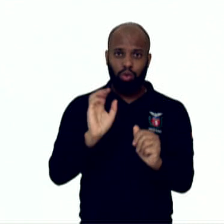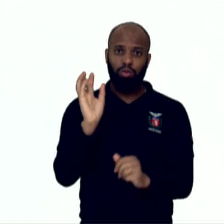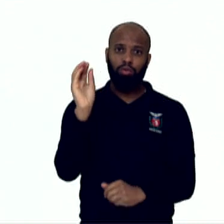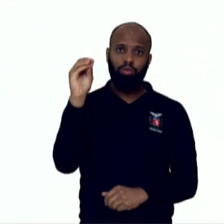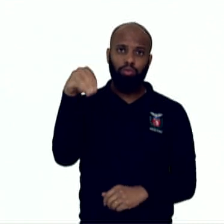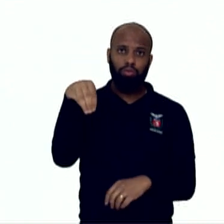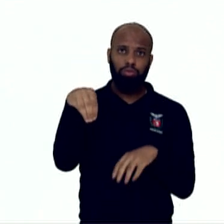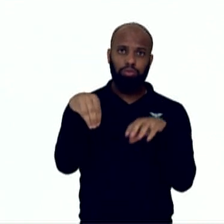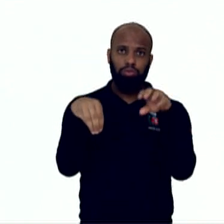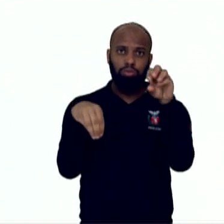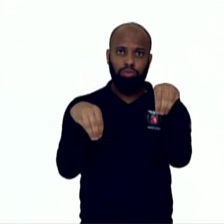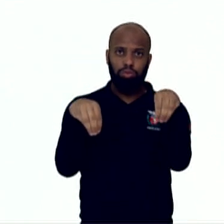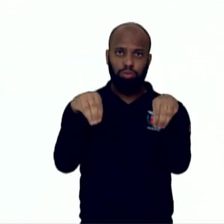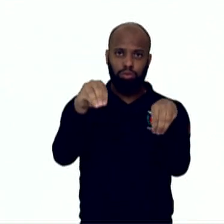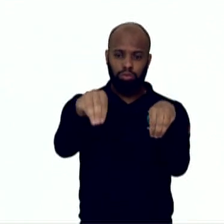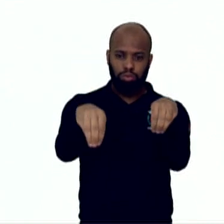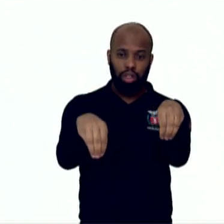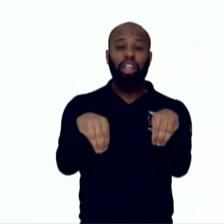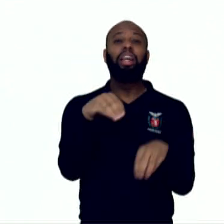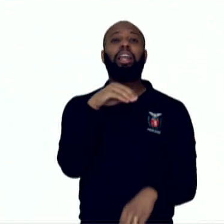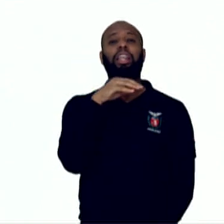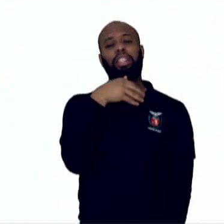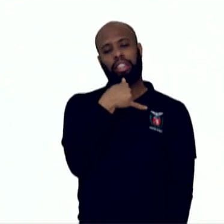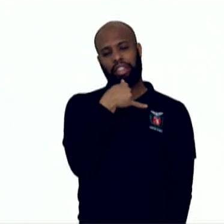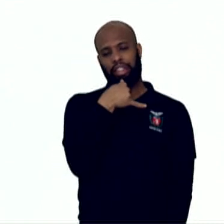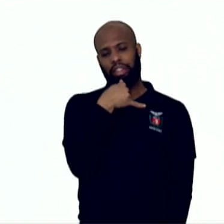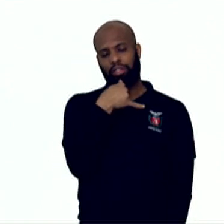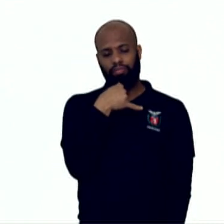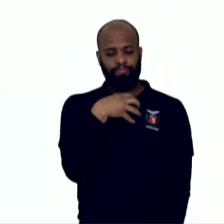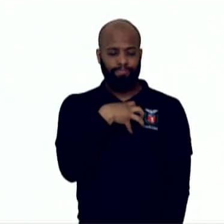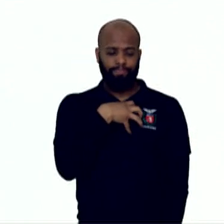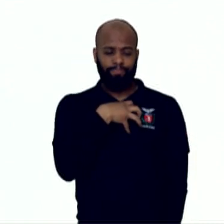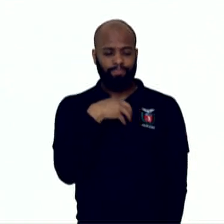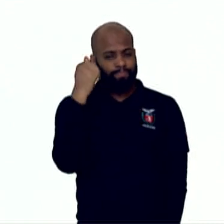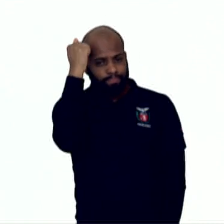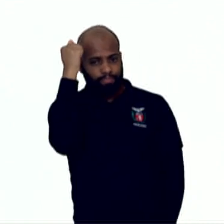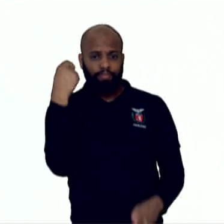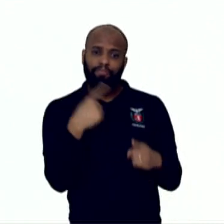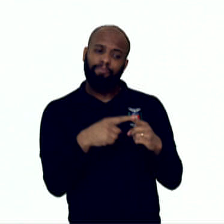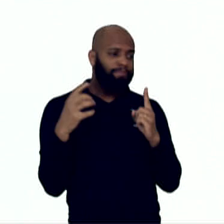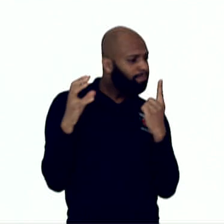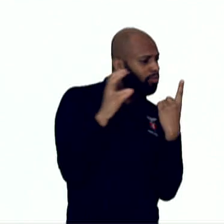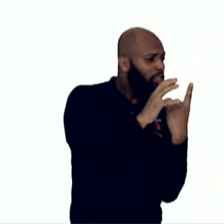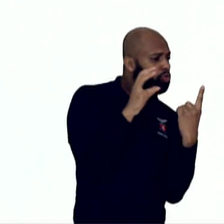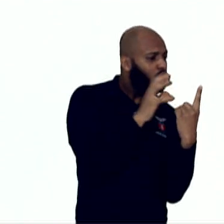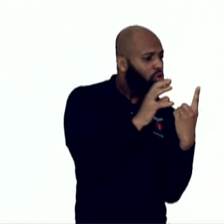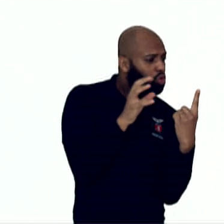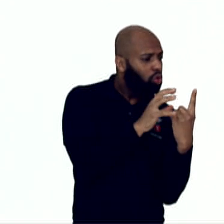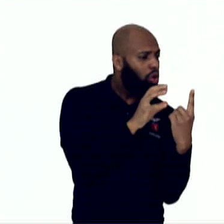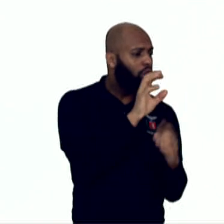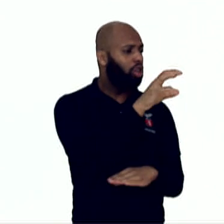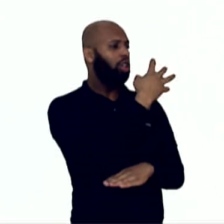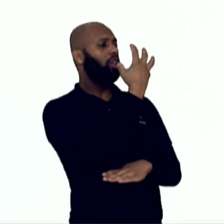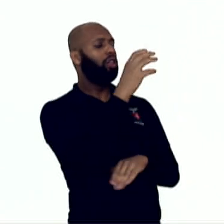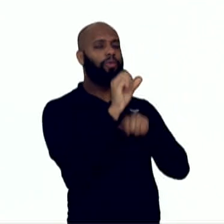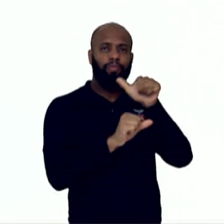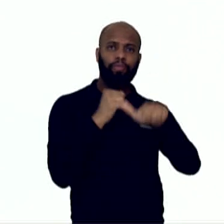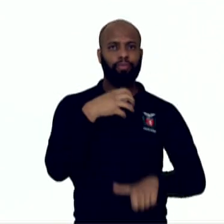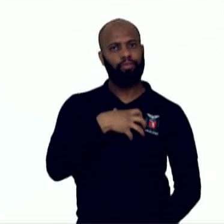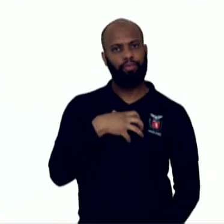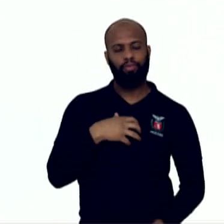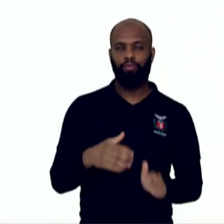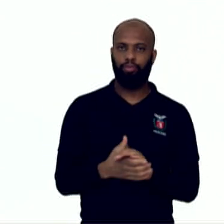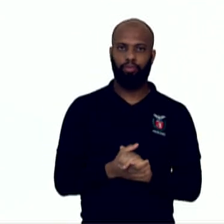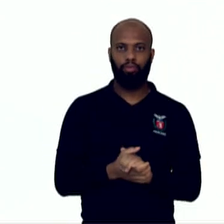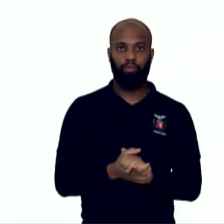e censuravam-se porque não tinham induzido o girassol a mudar de atitude. A